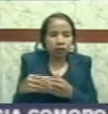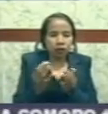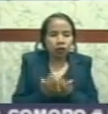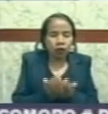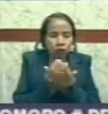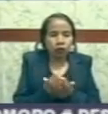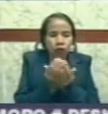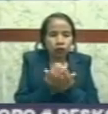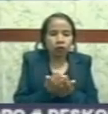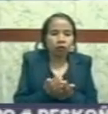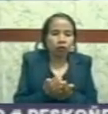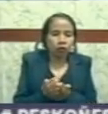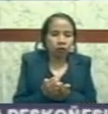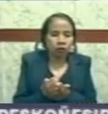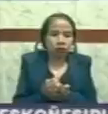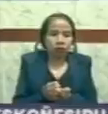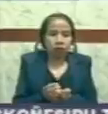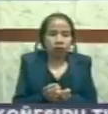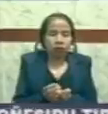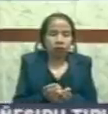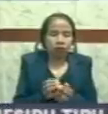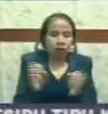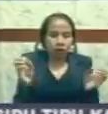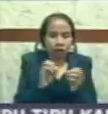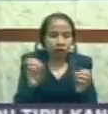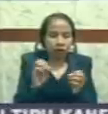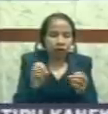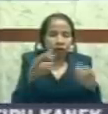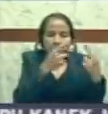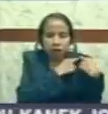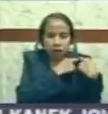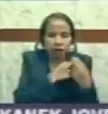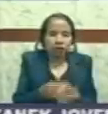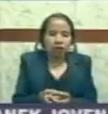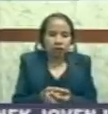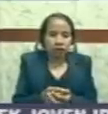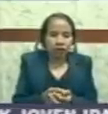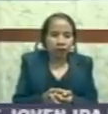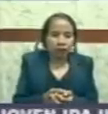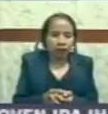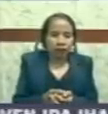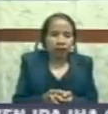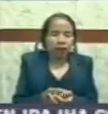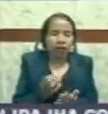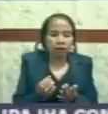Rohaxolo, né? A minha sei lá tomar responsabilidade. Responsabilidade, senhor Arsene